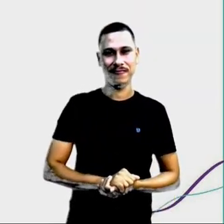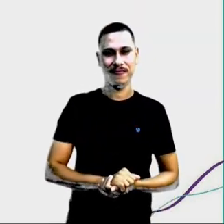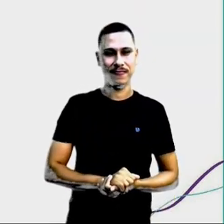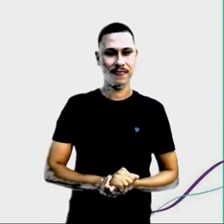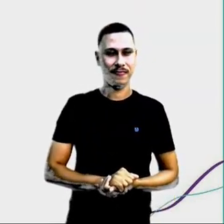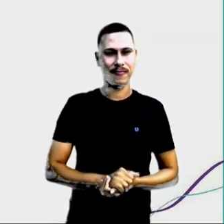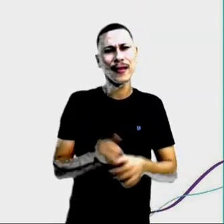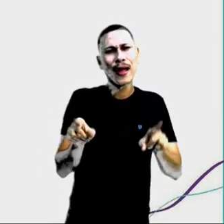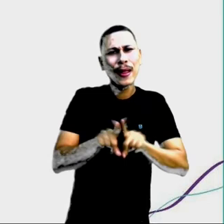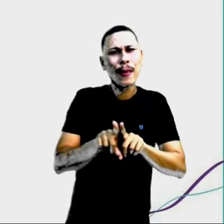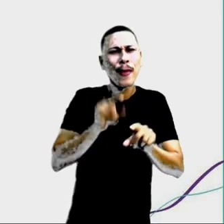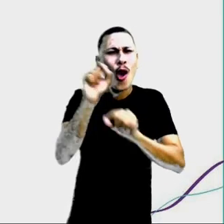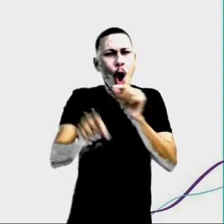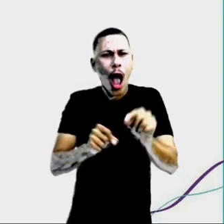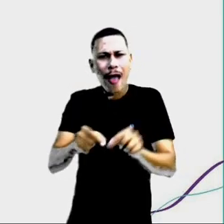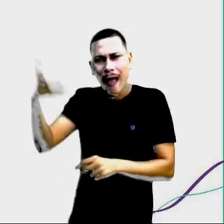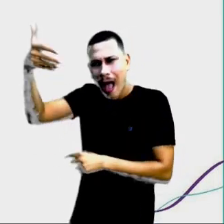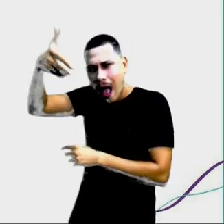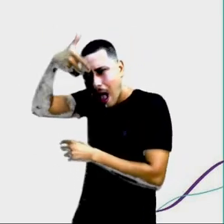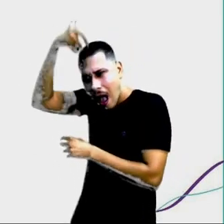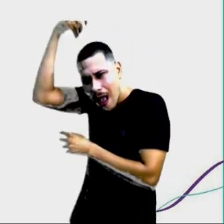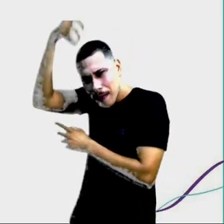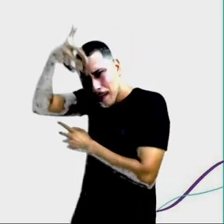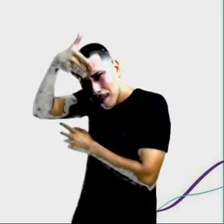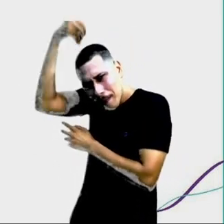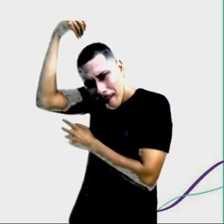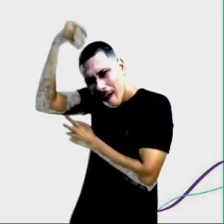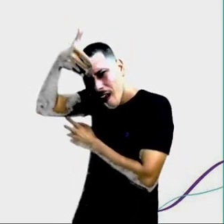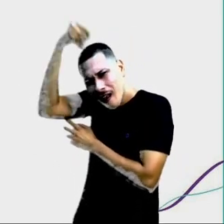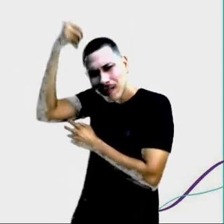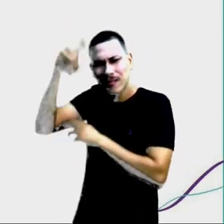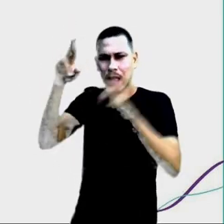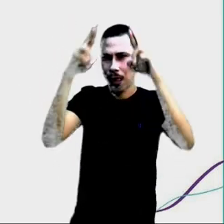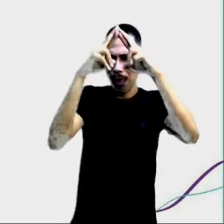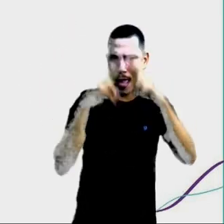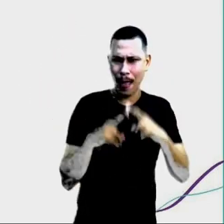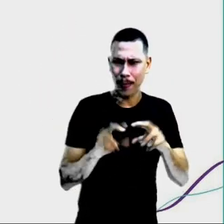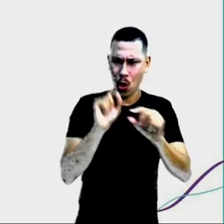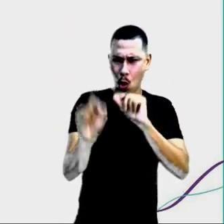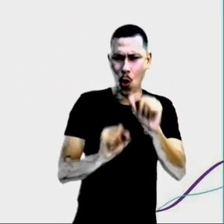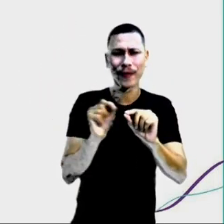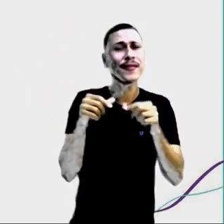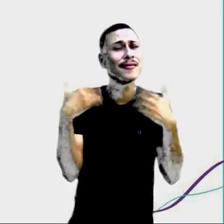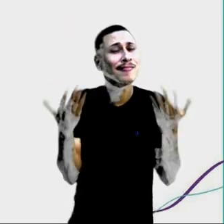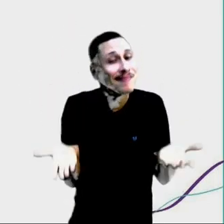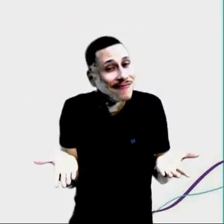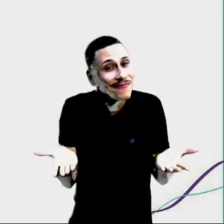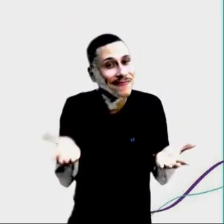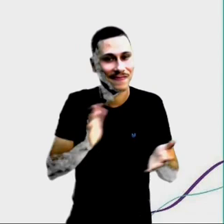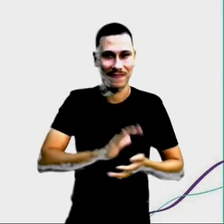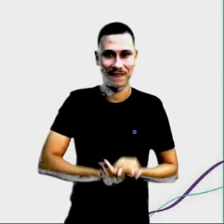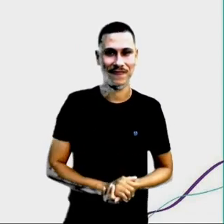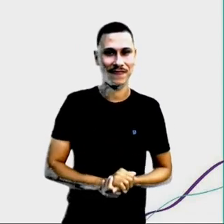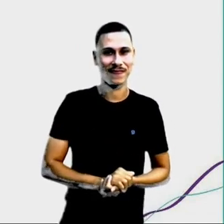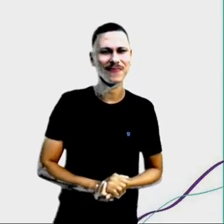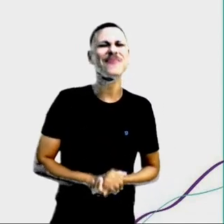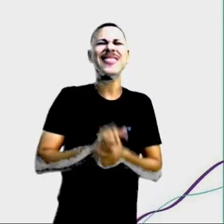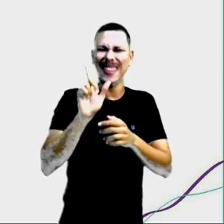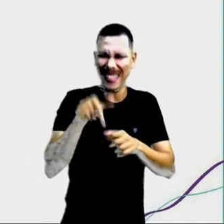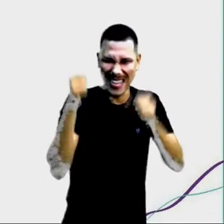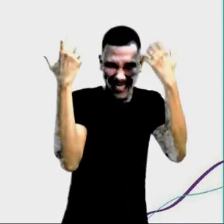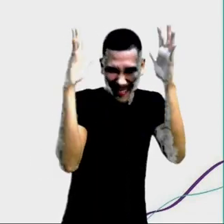Temos aqui um pente. Pente rima com... como, crianças?